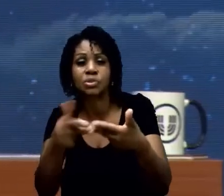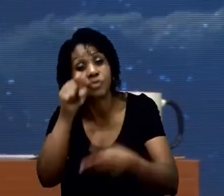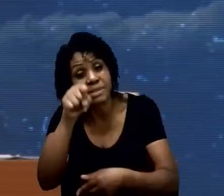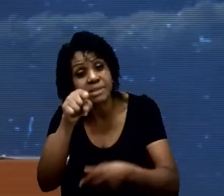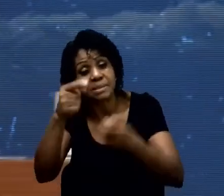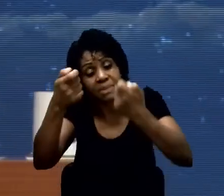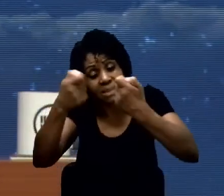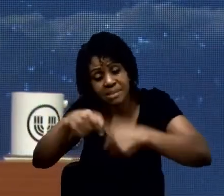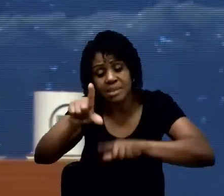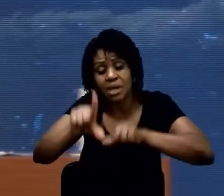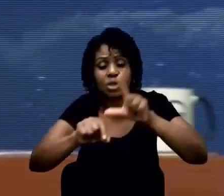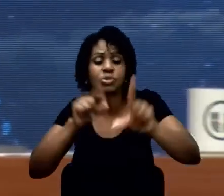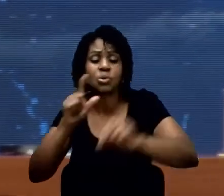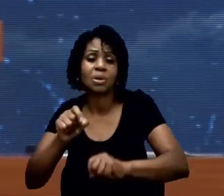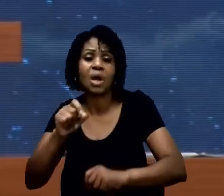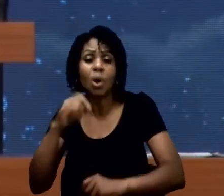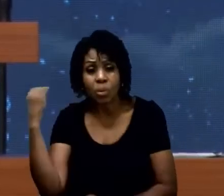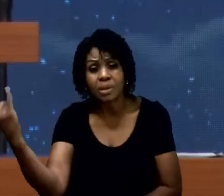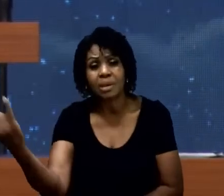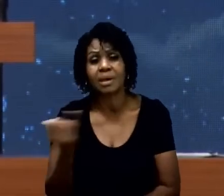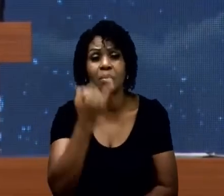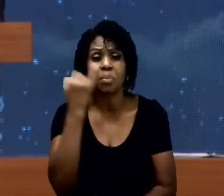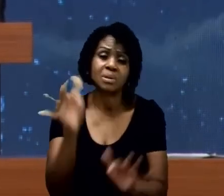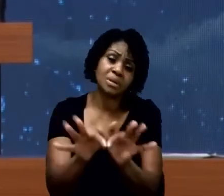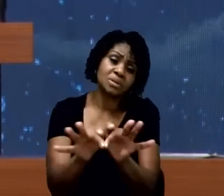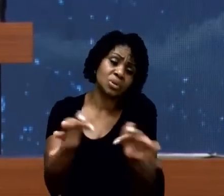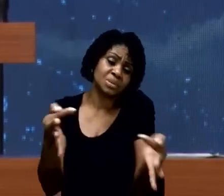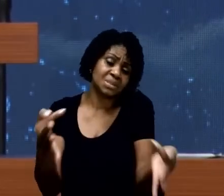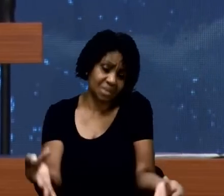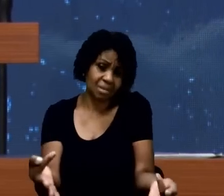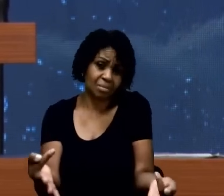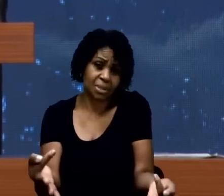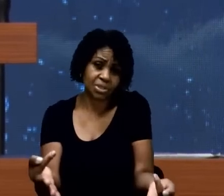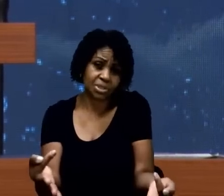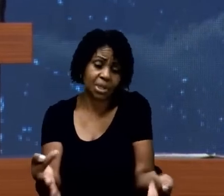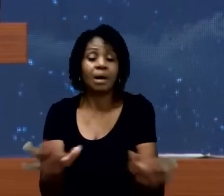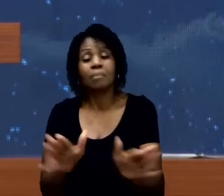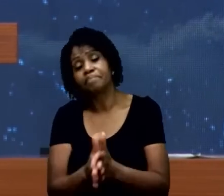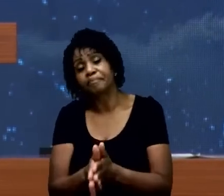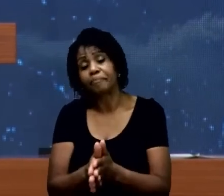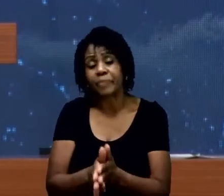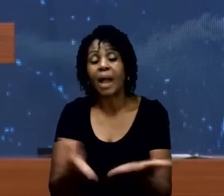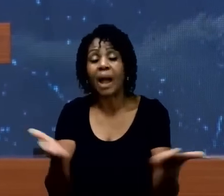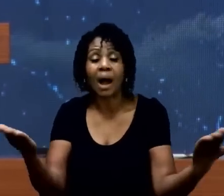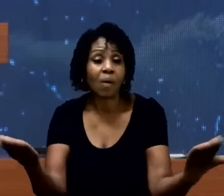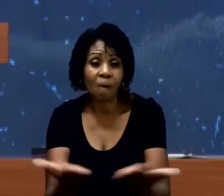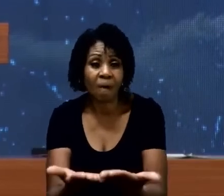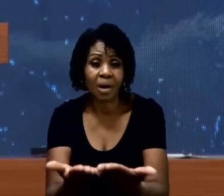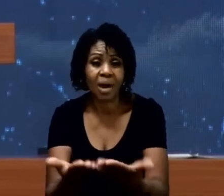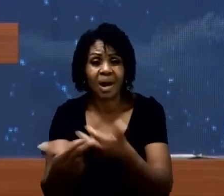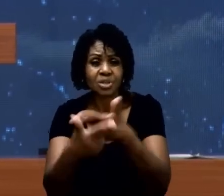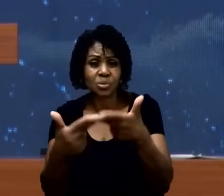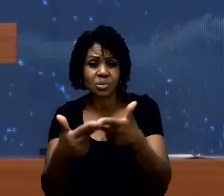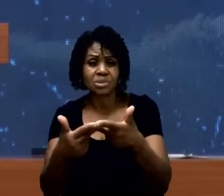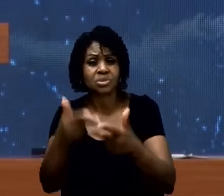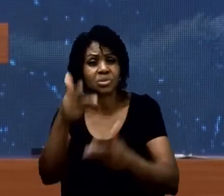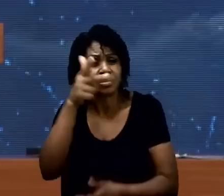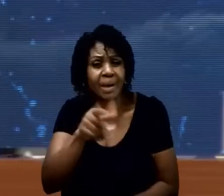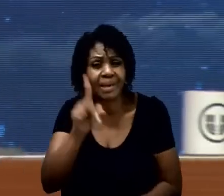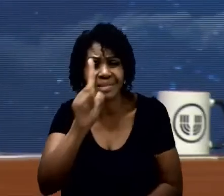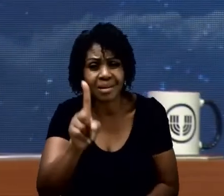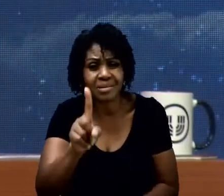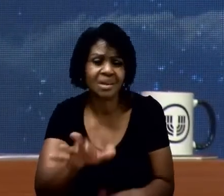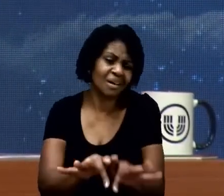que é essencial e o que é trivial. Trivial. Sabe, o que você neste momento. Tudo que não é Deus é trivial. O que é